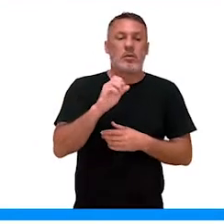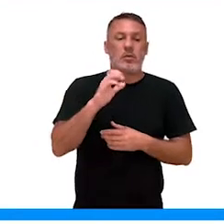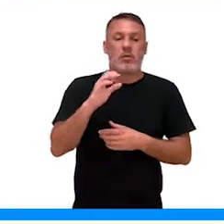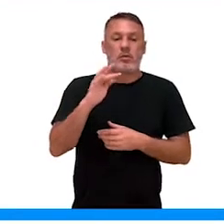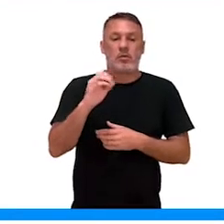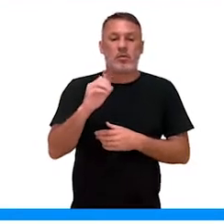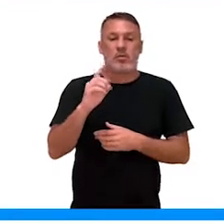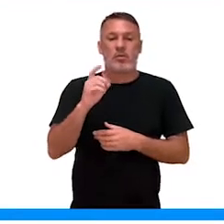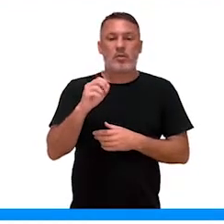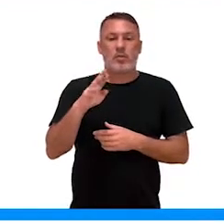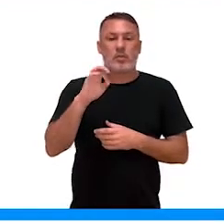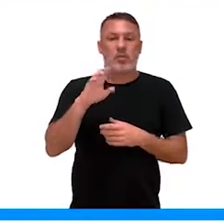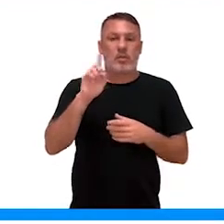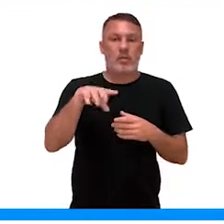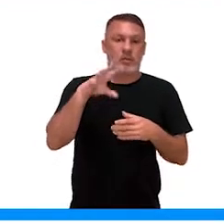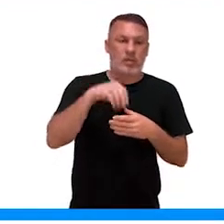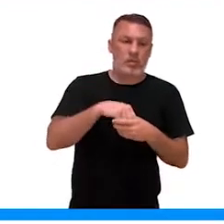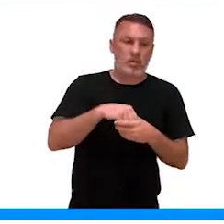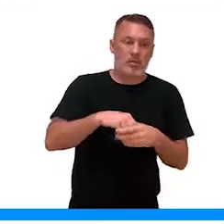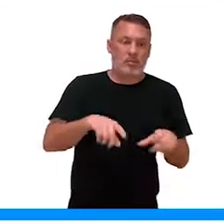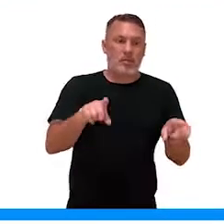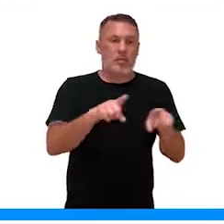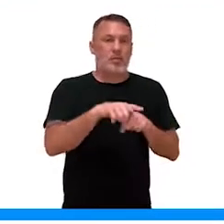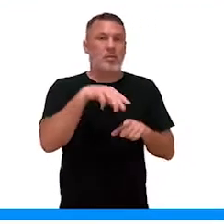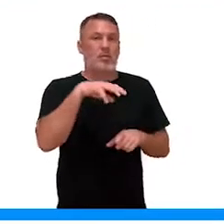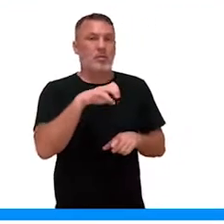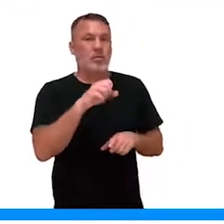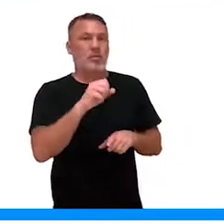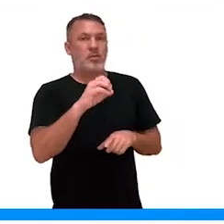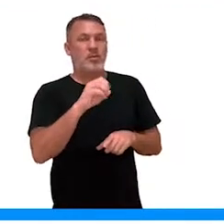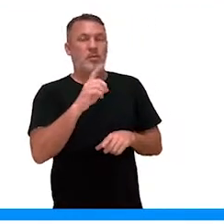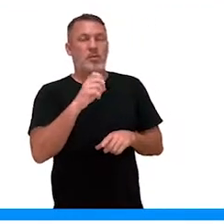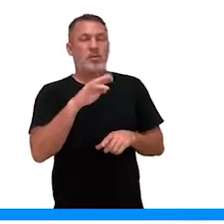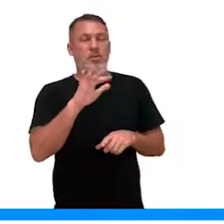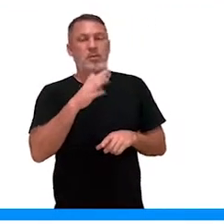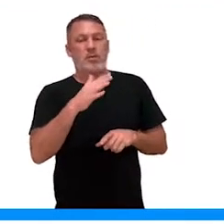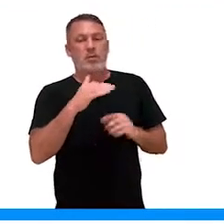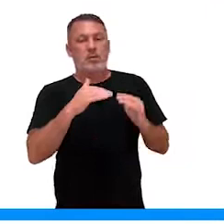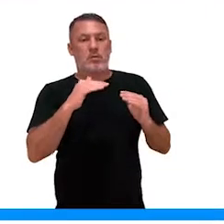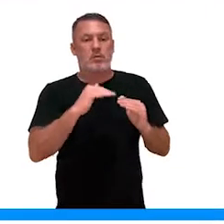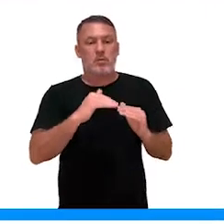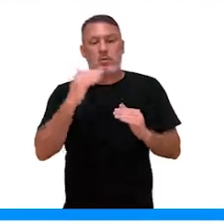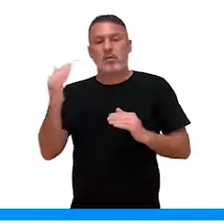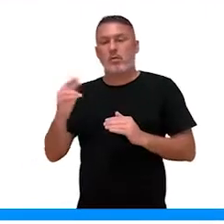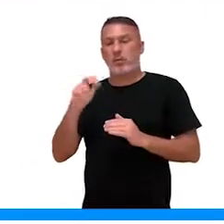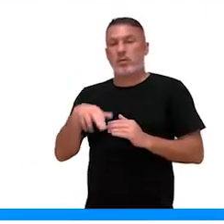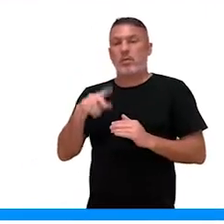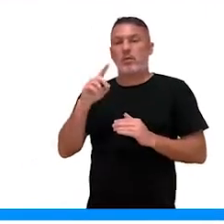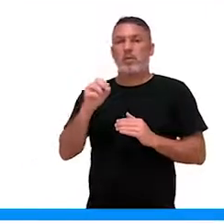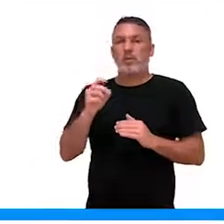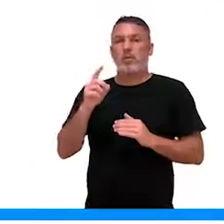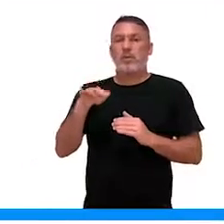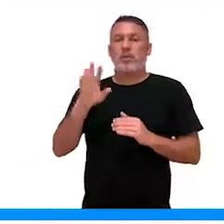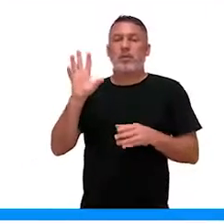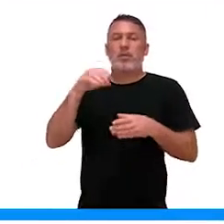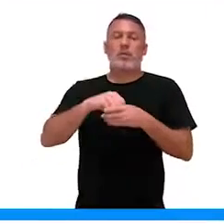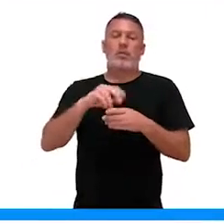que é mais externa, da mesoderme, que é mediana, e da endoderme, que é mais interna.